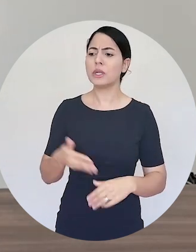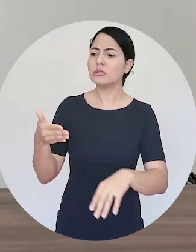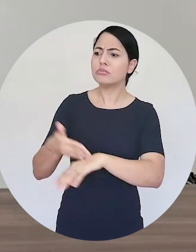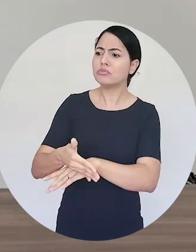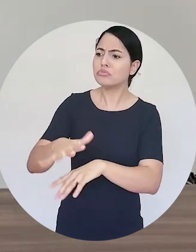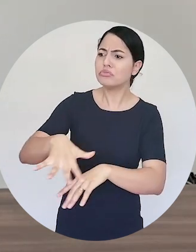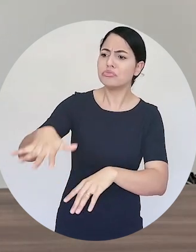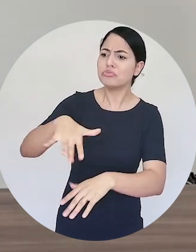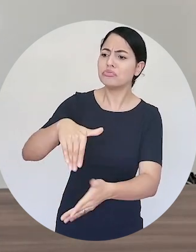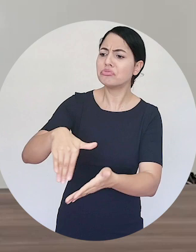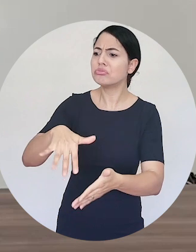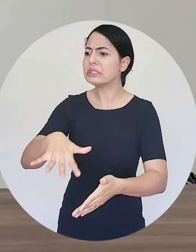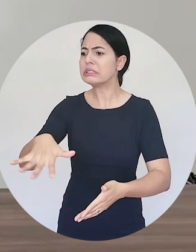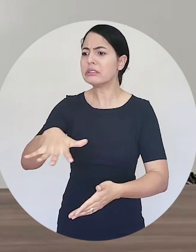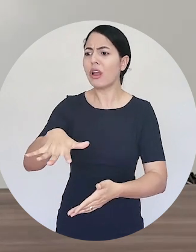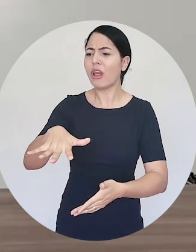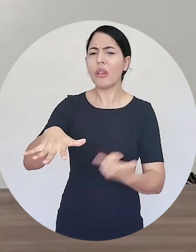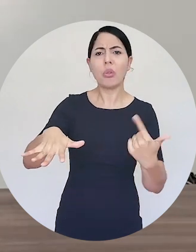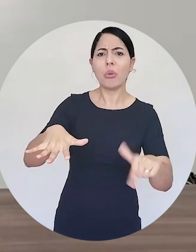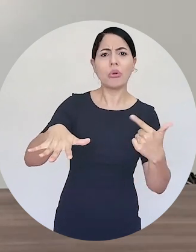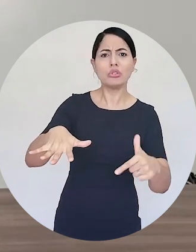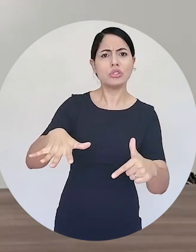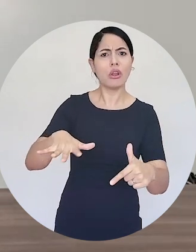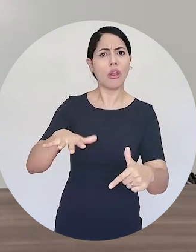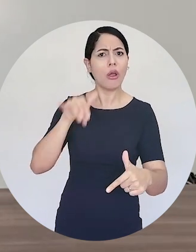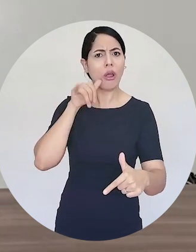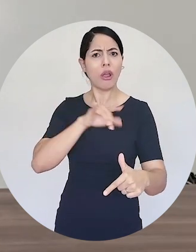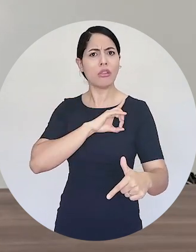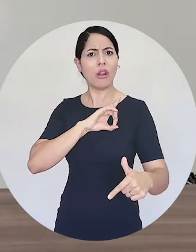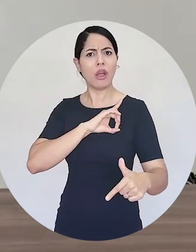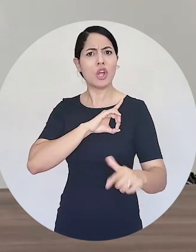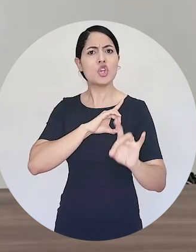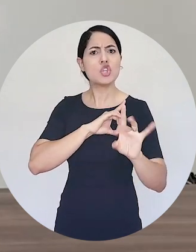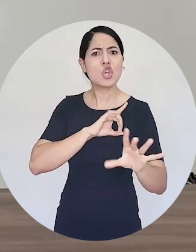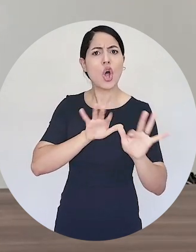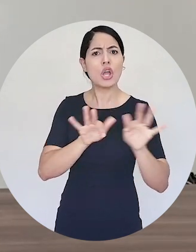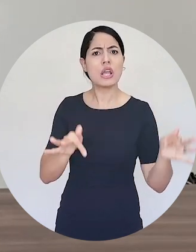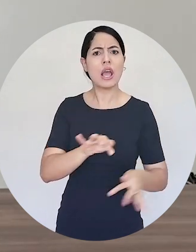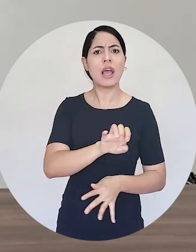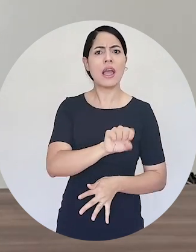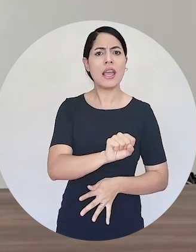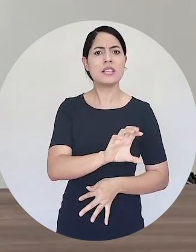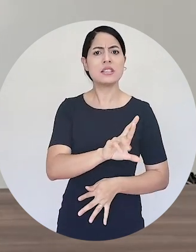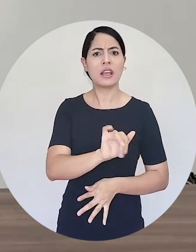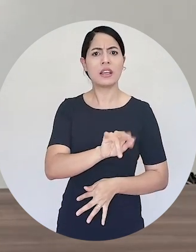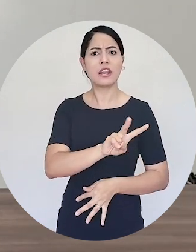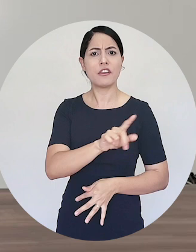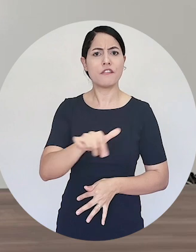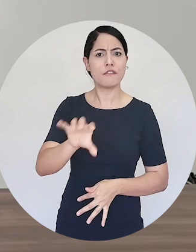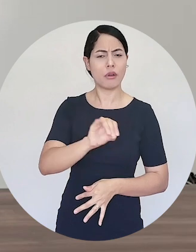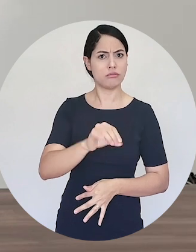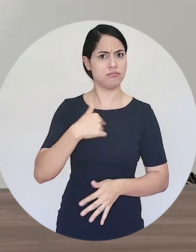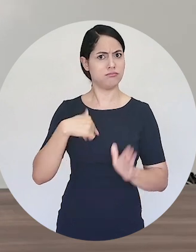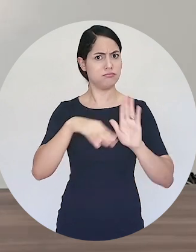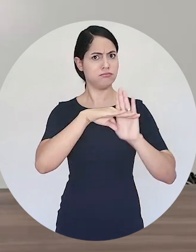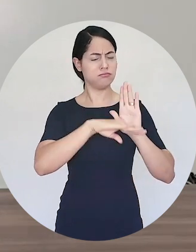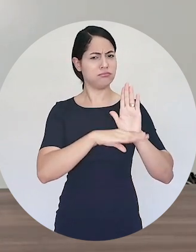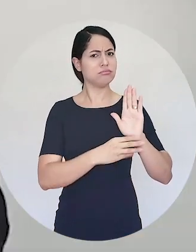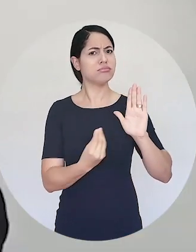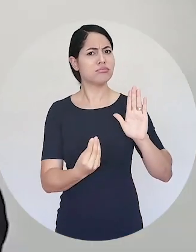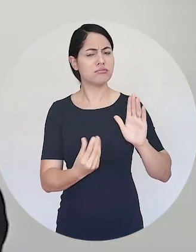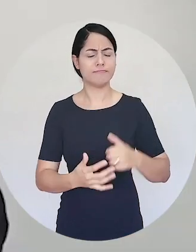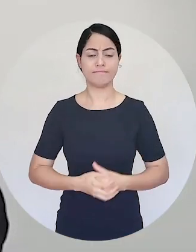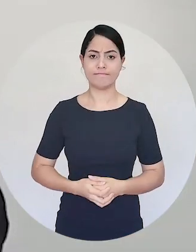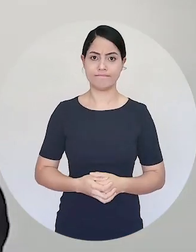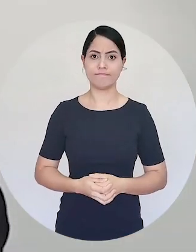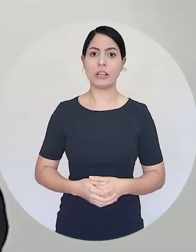Quando eu entro na sala, a delegada não encontrava-se na sala, apenas o escrivão, e eu fiz todo o procedimento da minha cliente apenas com o escrivão.